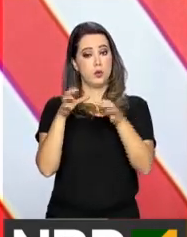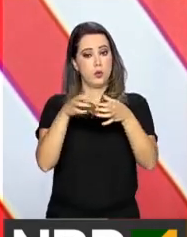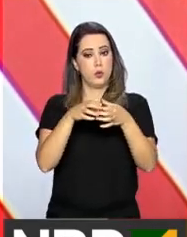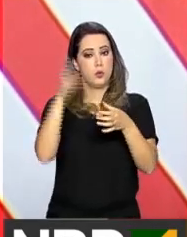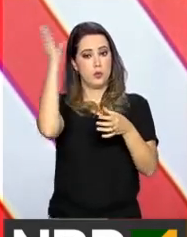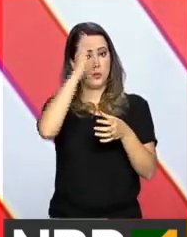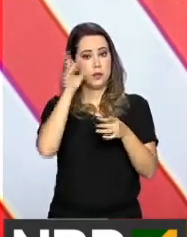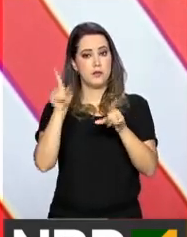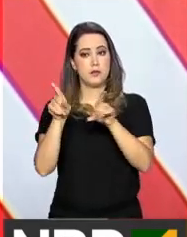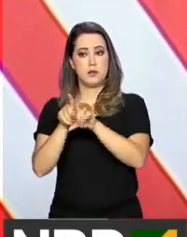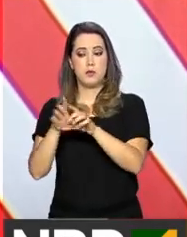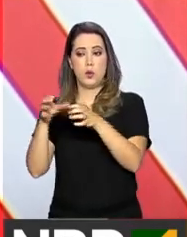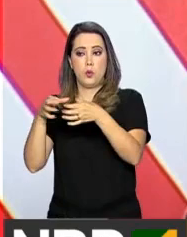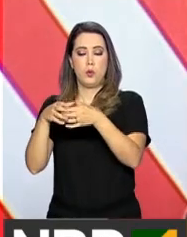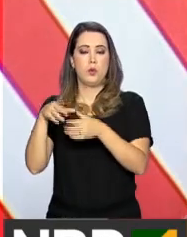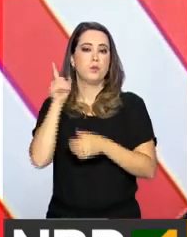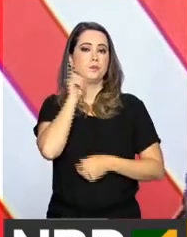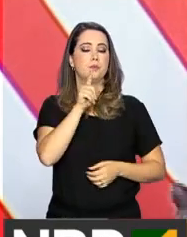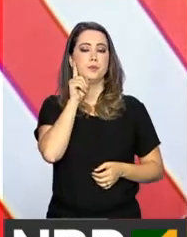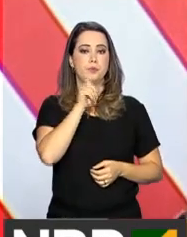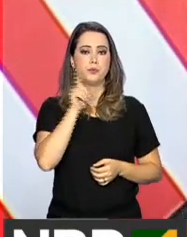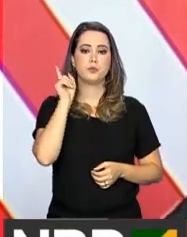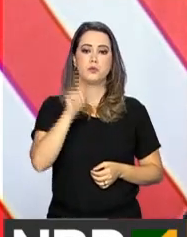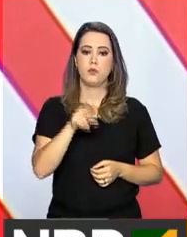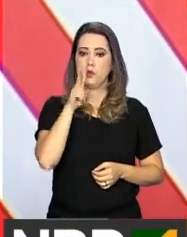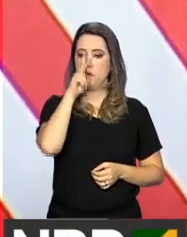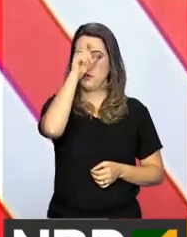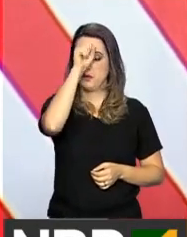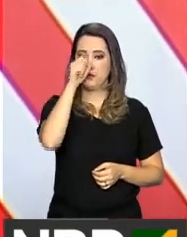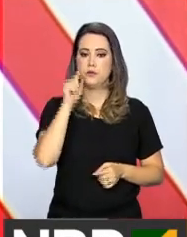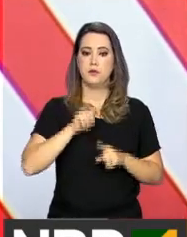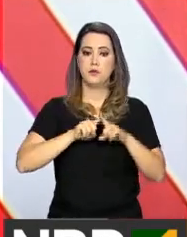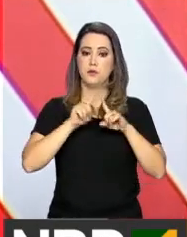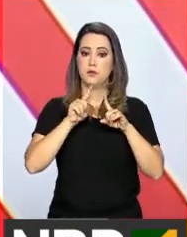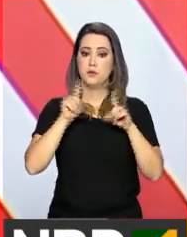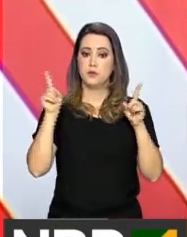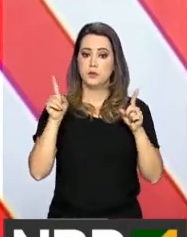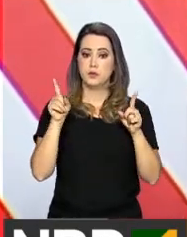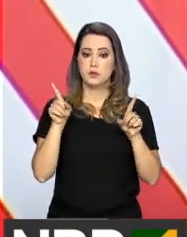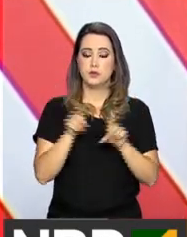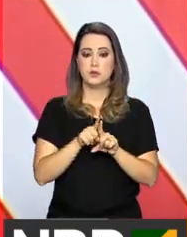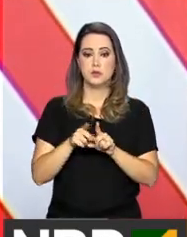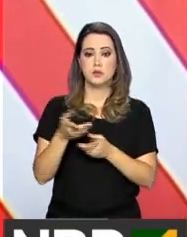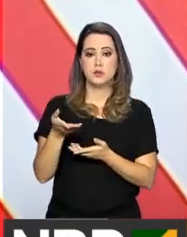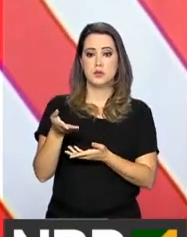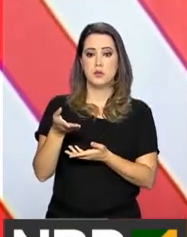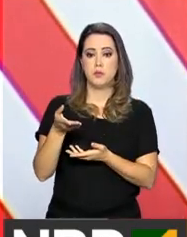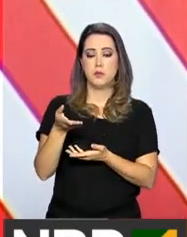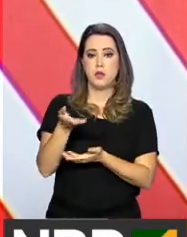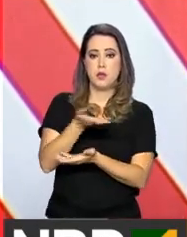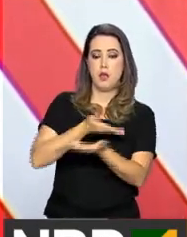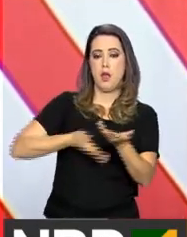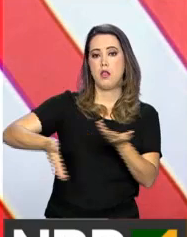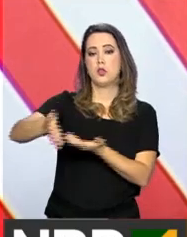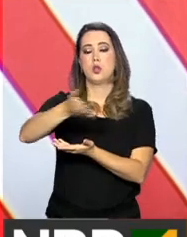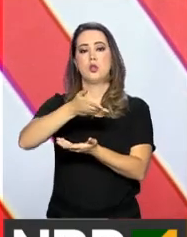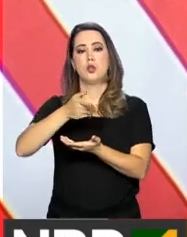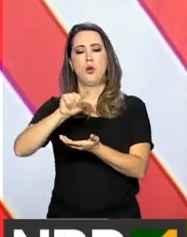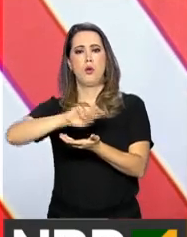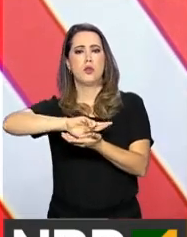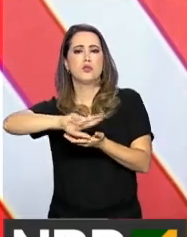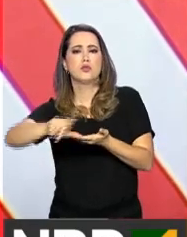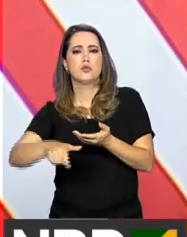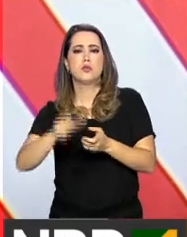e americanos. É forte, por outro lado, o intercâmbio cultural e